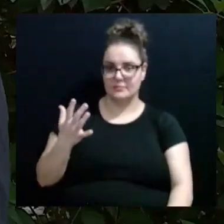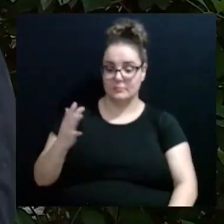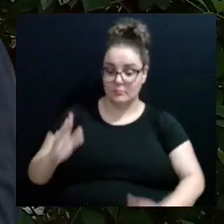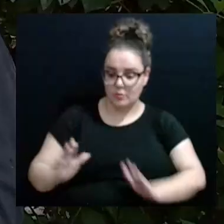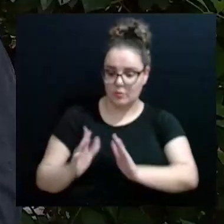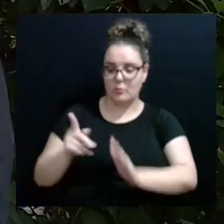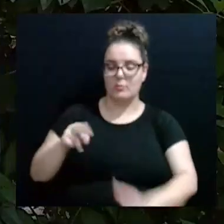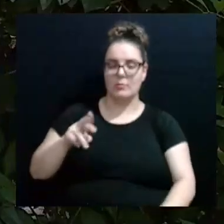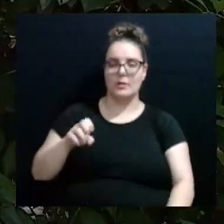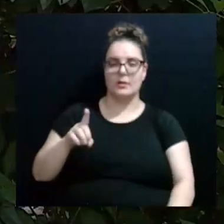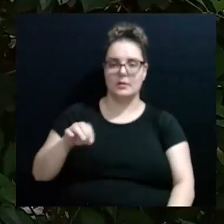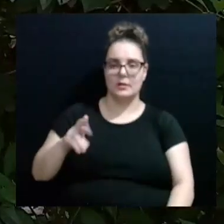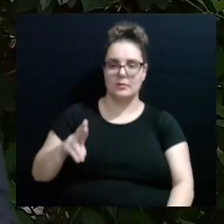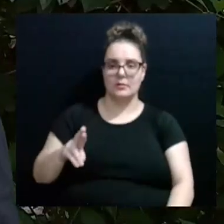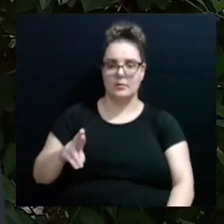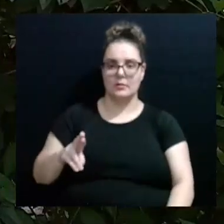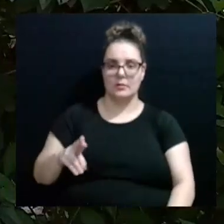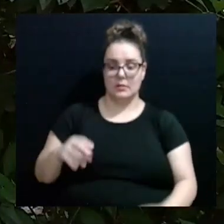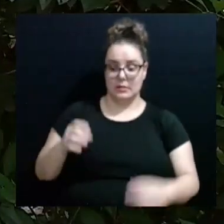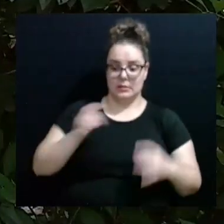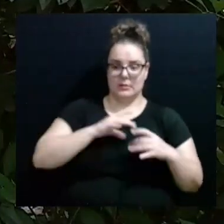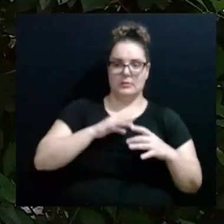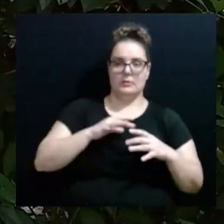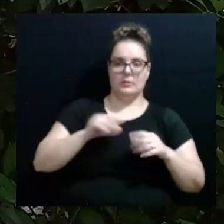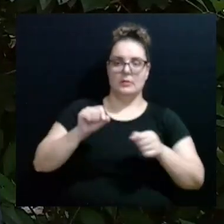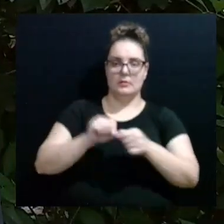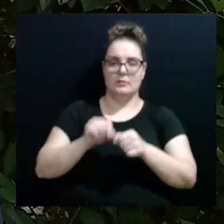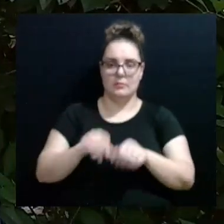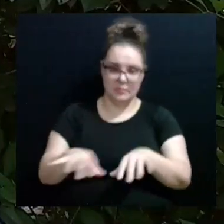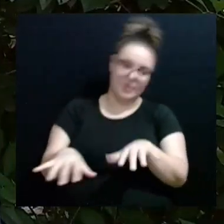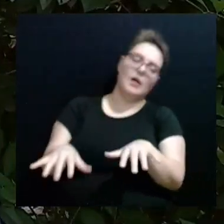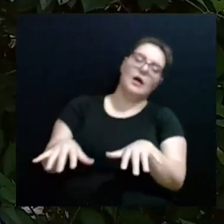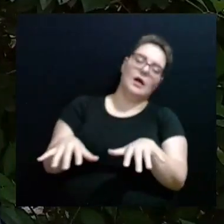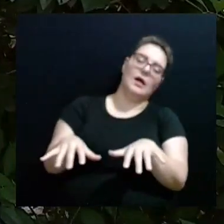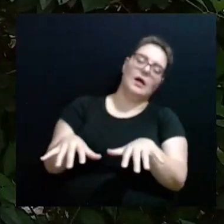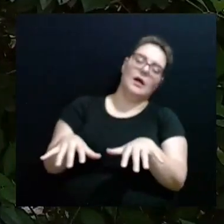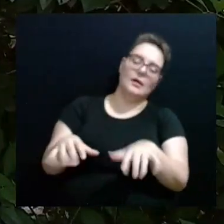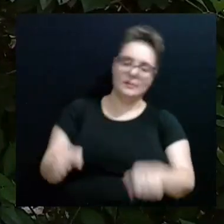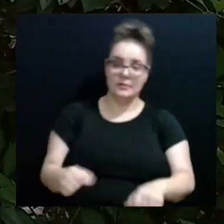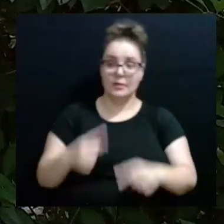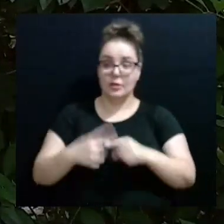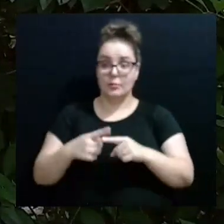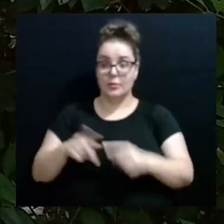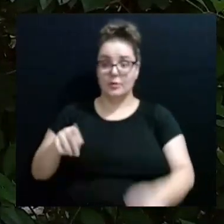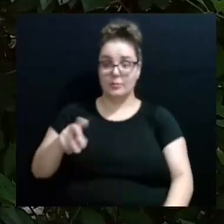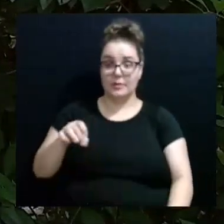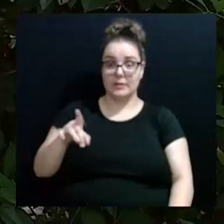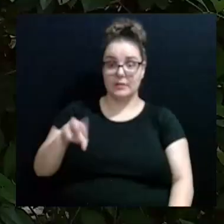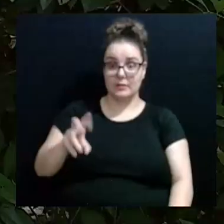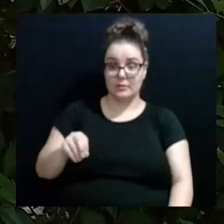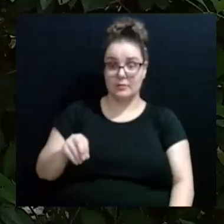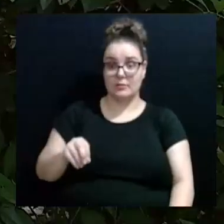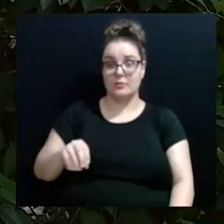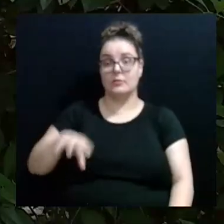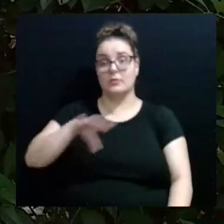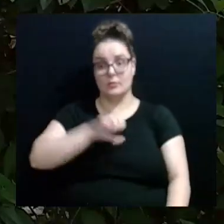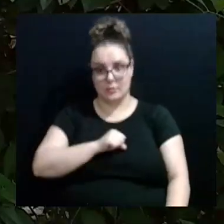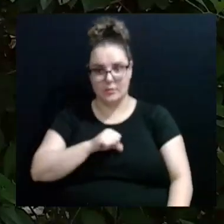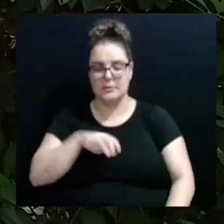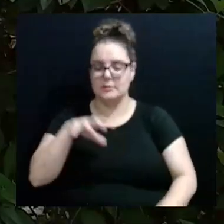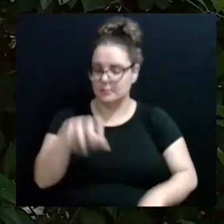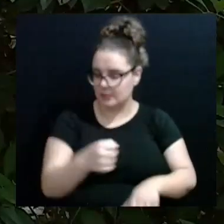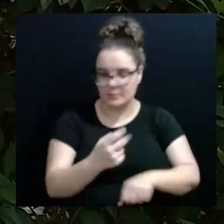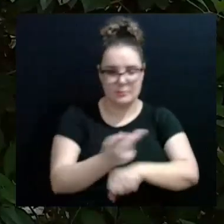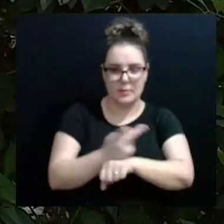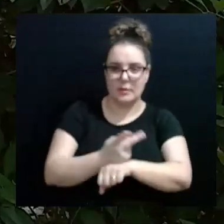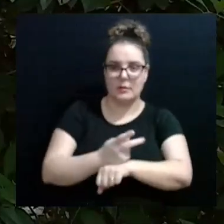ele se sente acuado, ele faz isso, porque normalmente o predador, ele gosta de caçar. Quem é o predador de verdade, assim, né? Ele gosta de correr atrás da